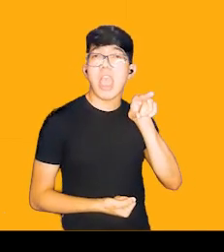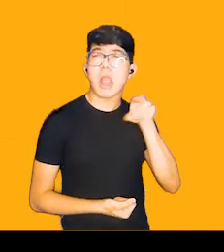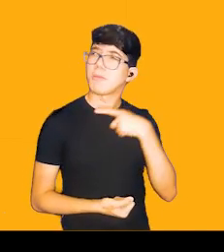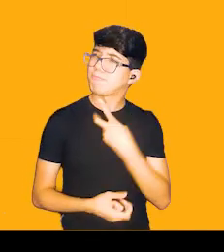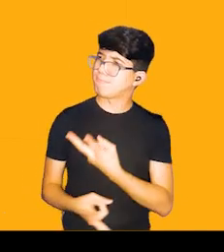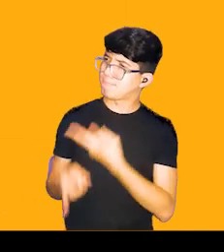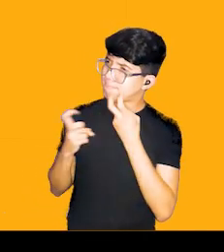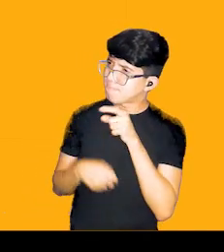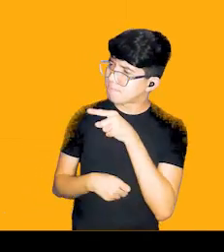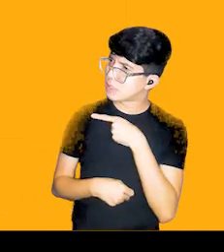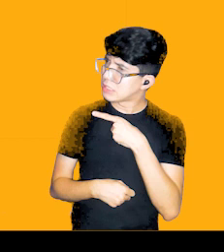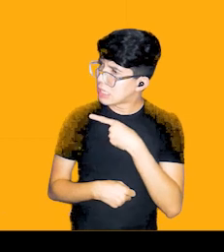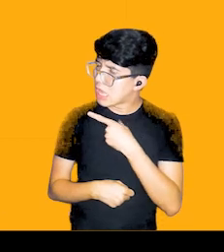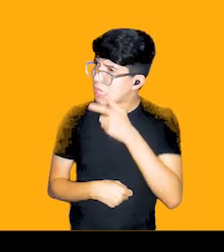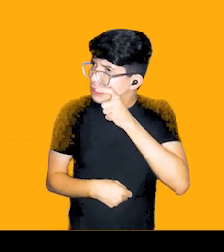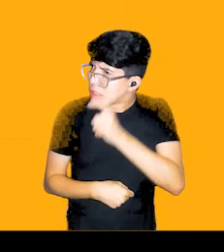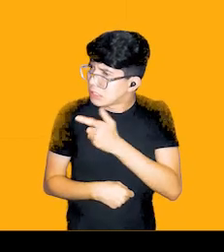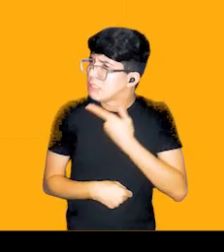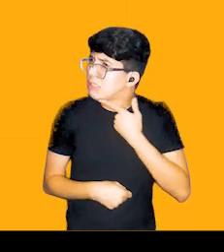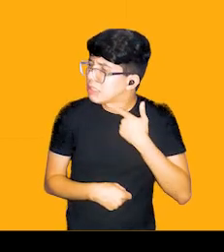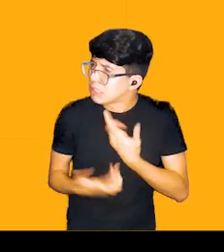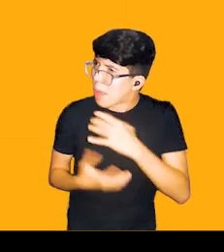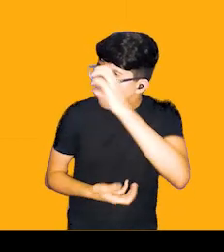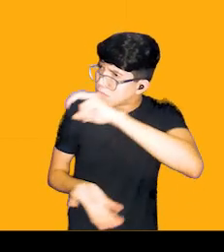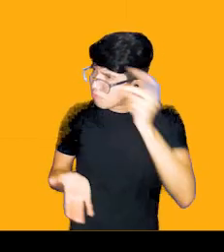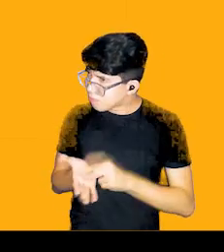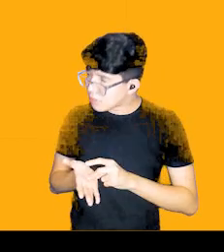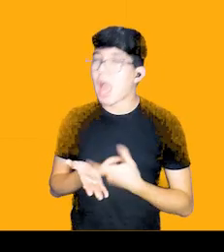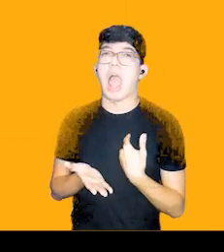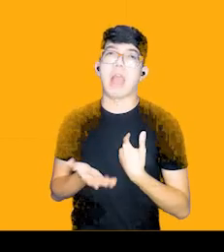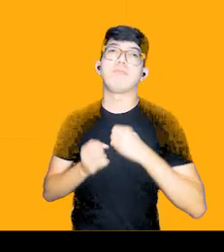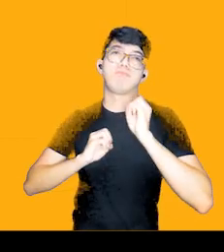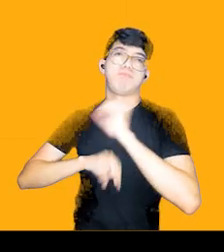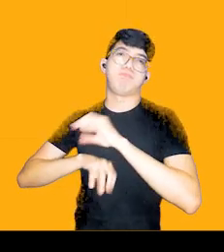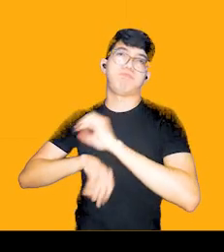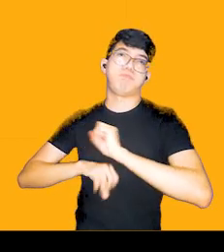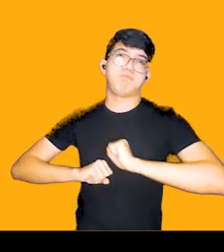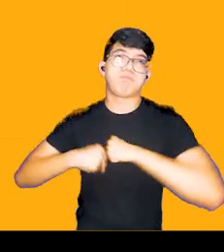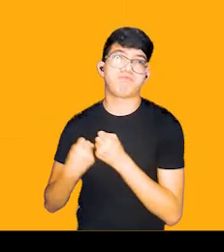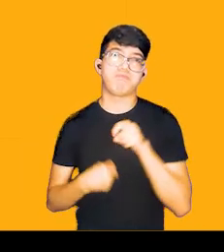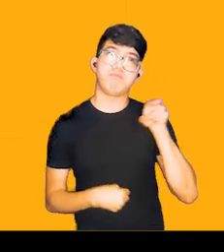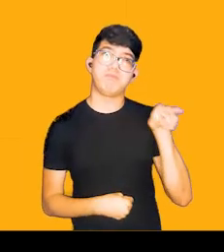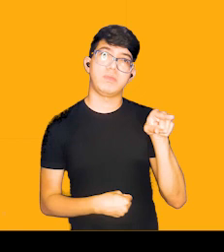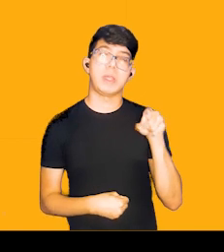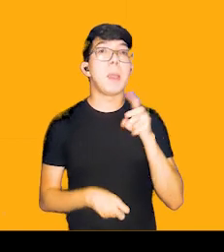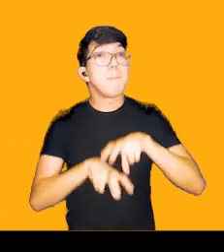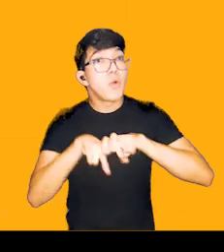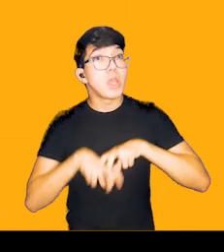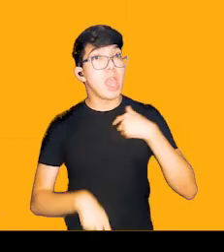só ensinava quem realmente ele via que tinha interesse de aprender alguma coisa, né?